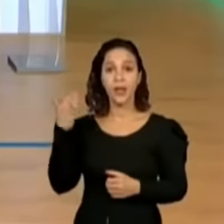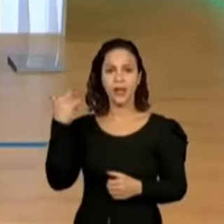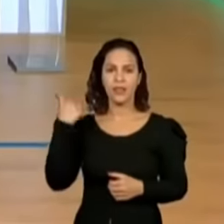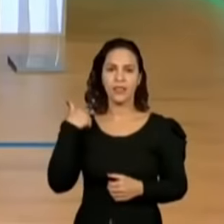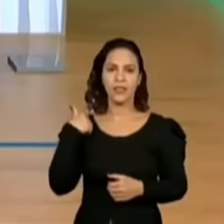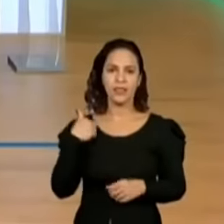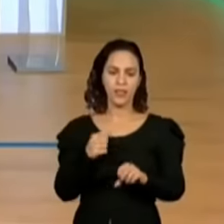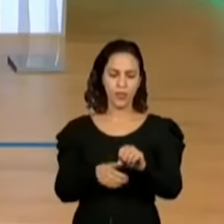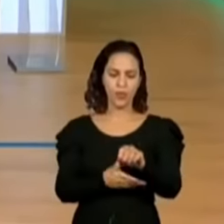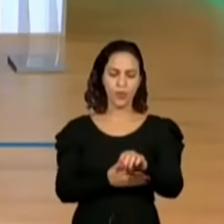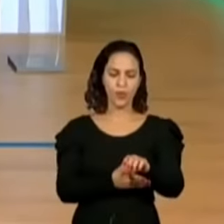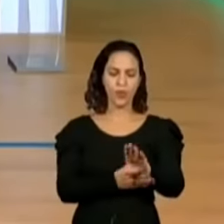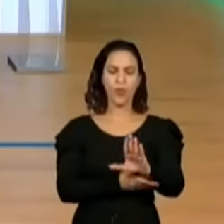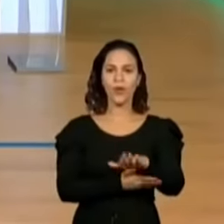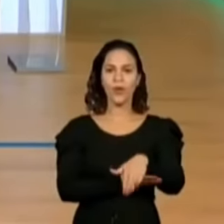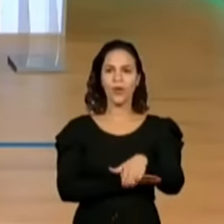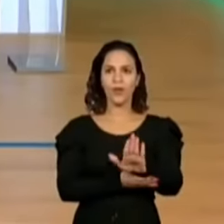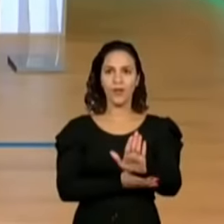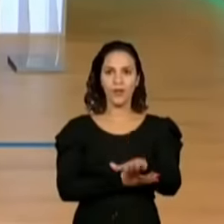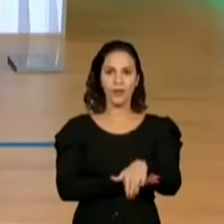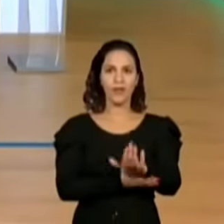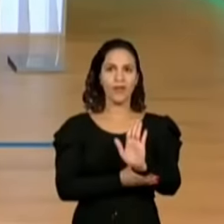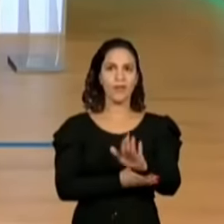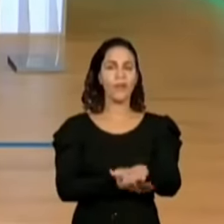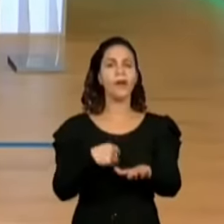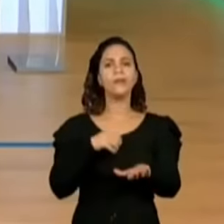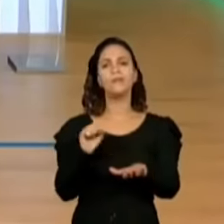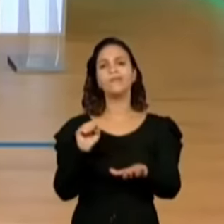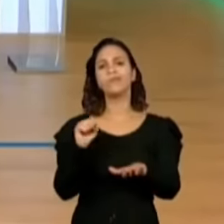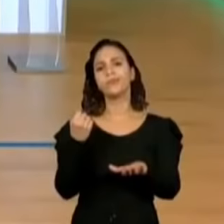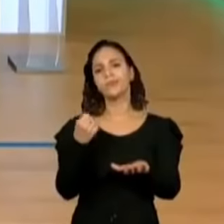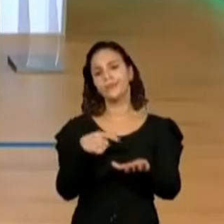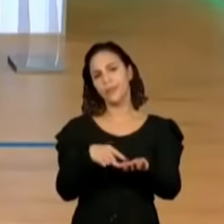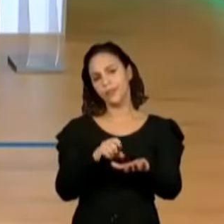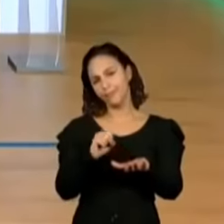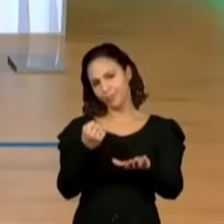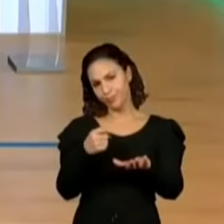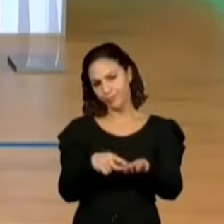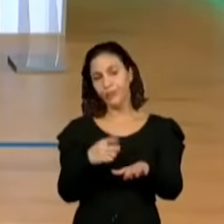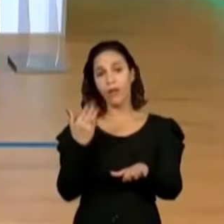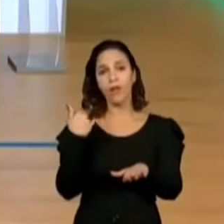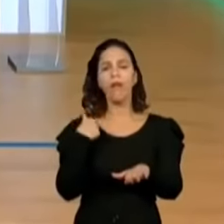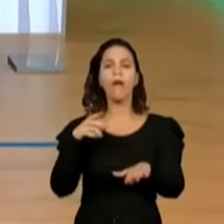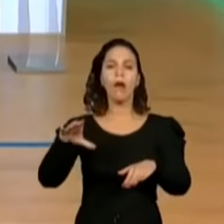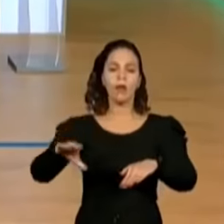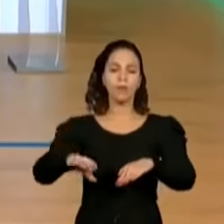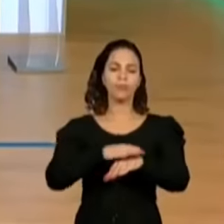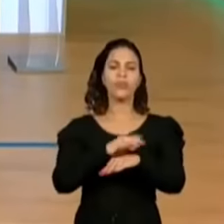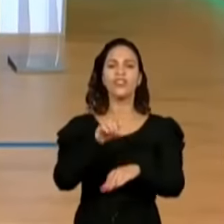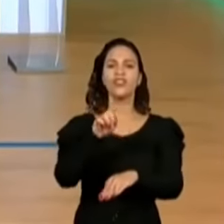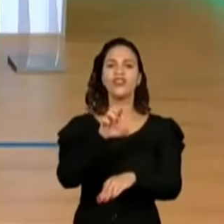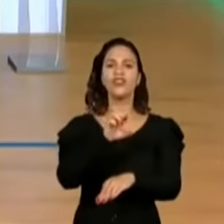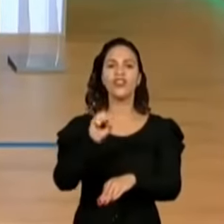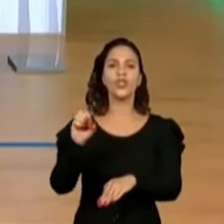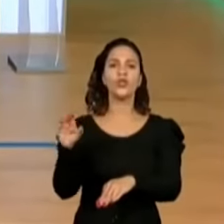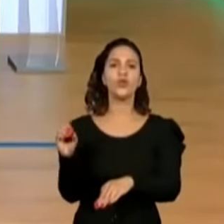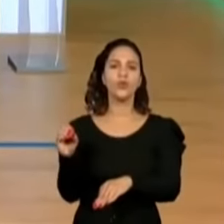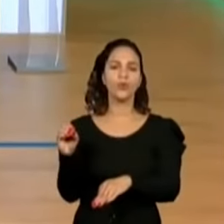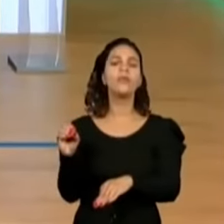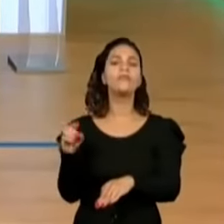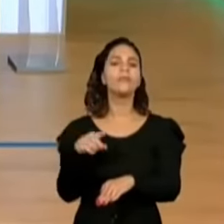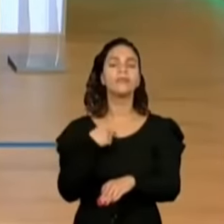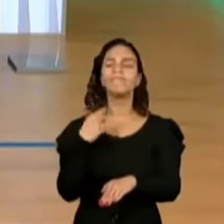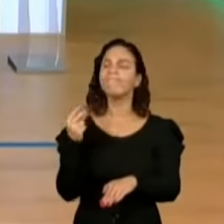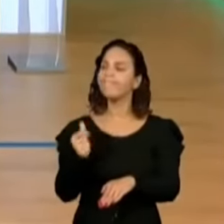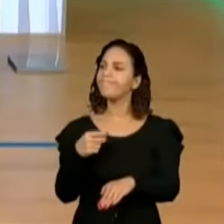o meu tornozelo e eu precisei ficar muito tempo com a perna engessada. E até da nossa pele, muitas vezes a gente não percebe tanto